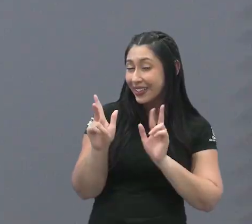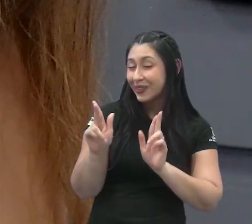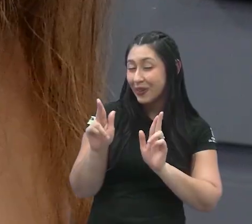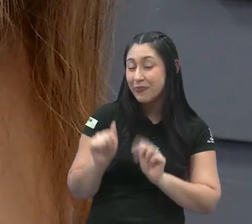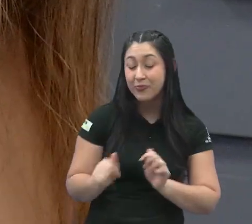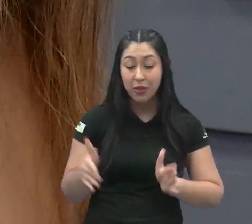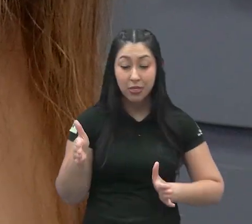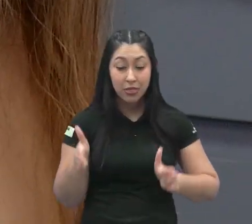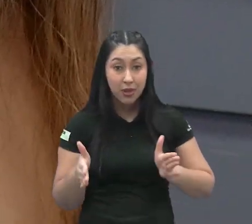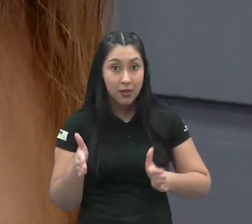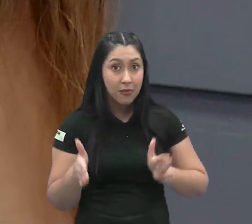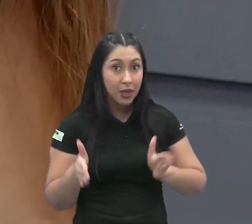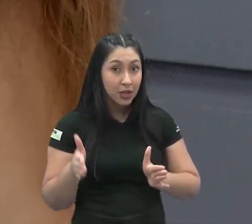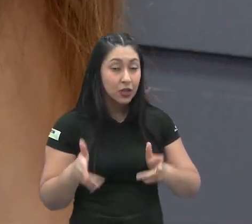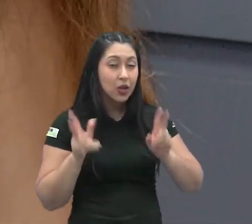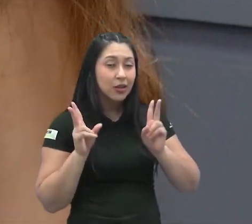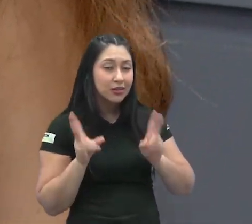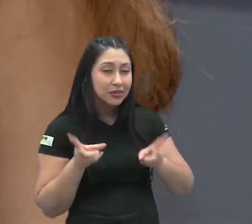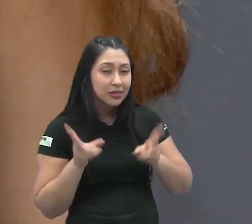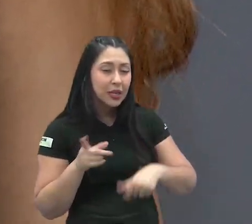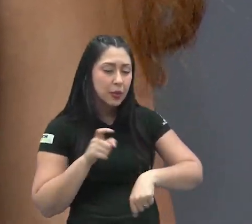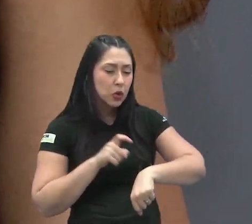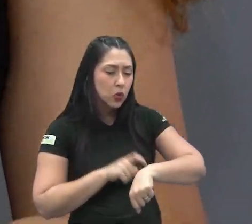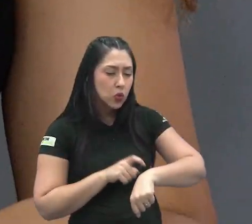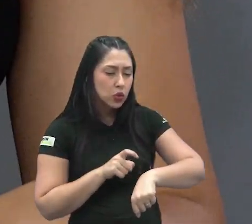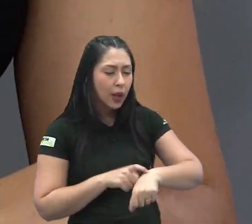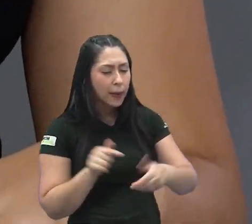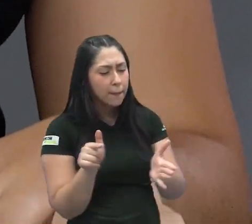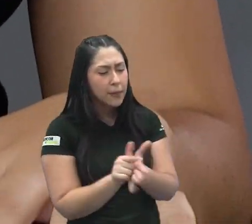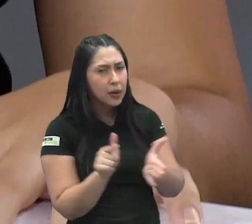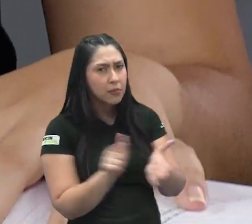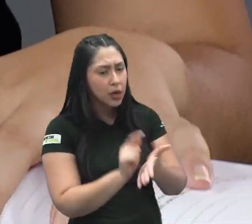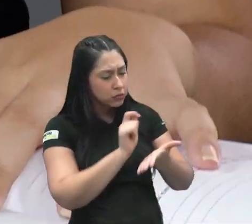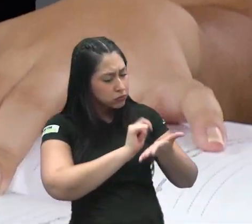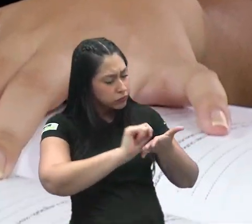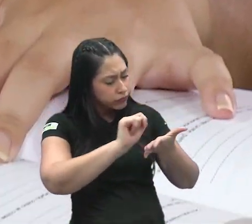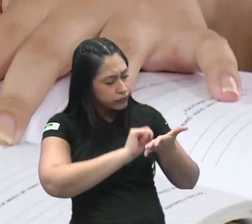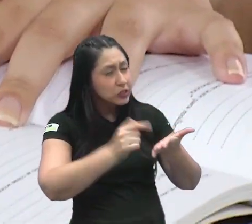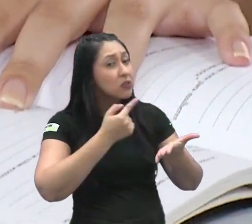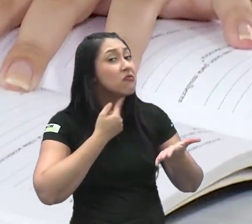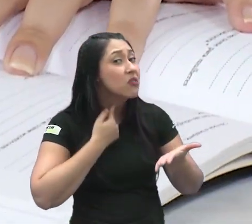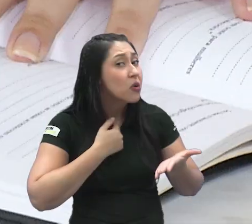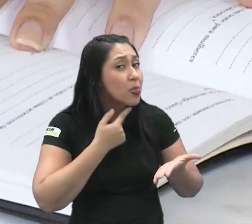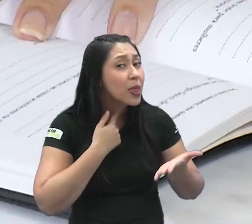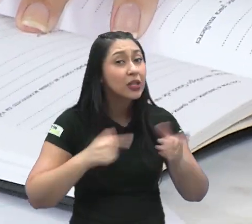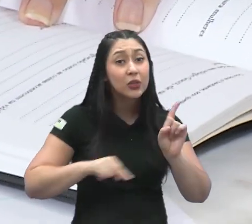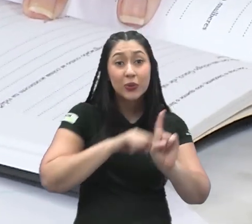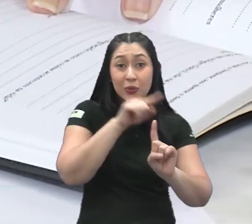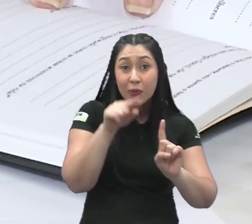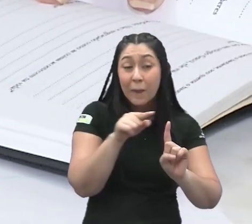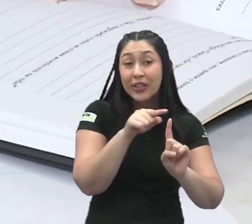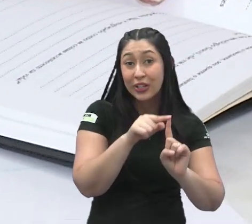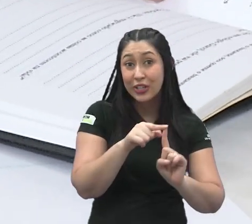pessoas. Nesse período, ela sempre separa um tempo para colocar no papel os desejos e os